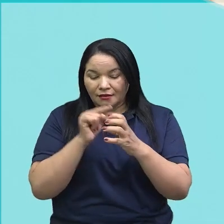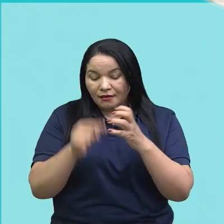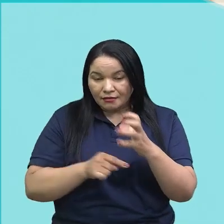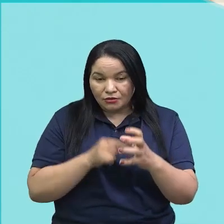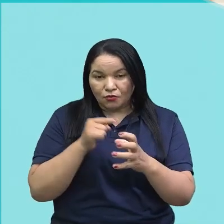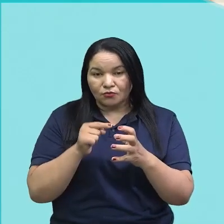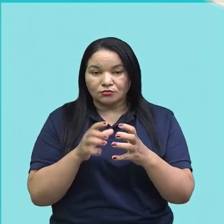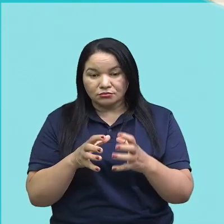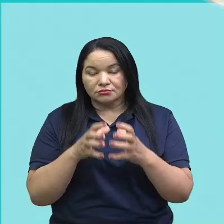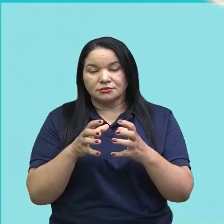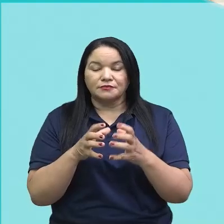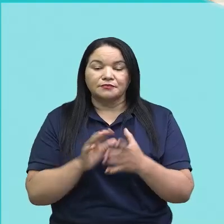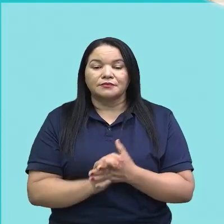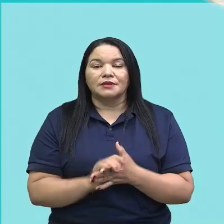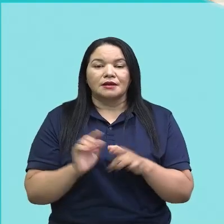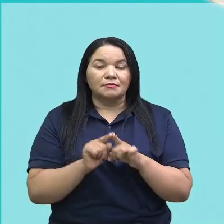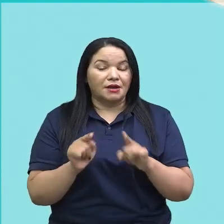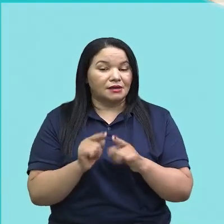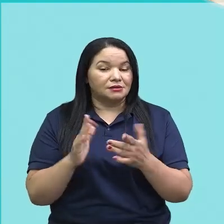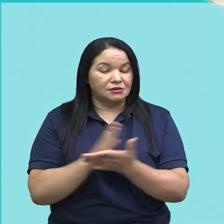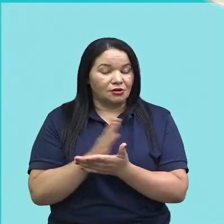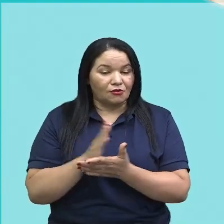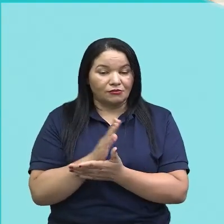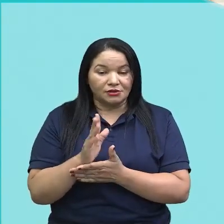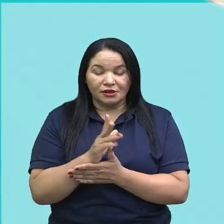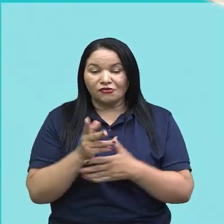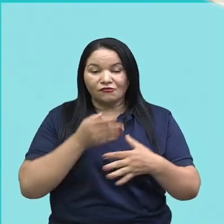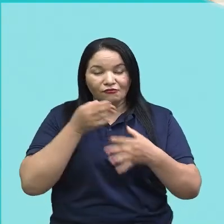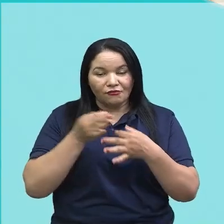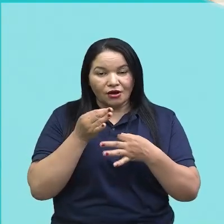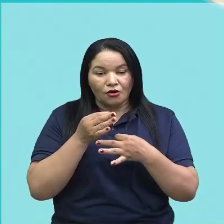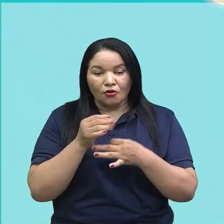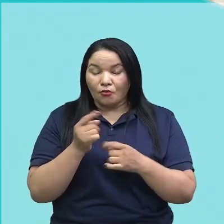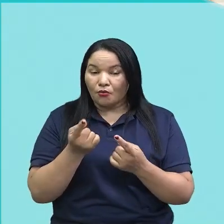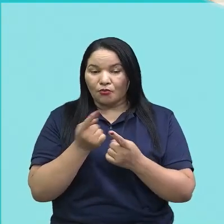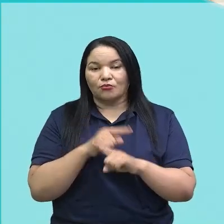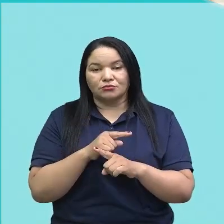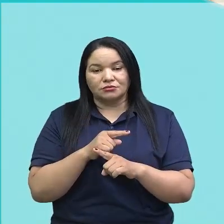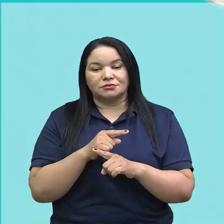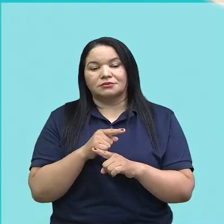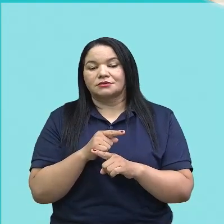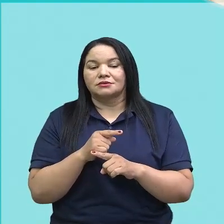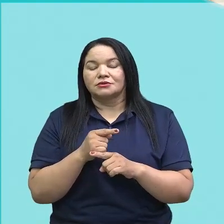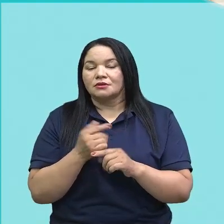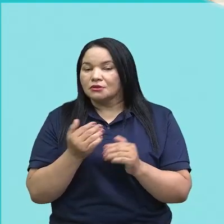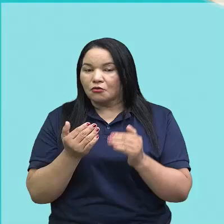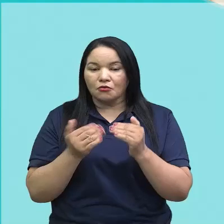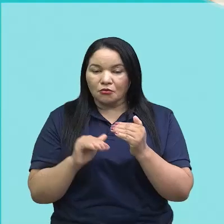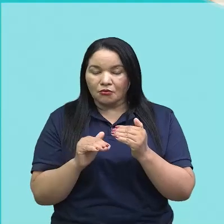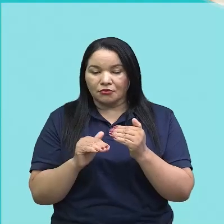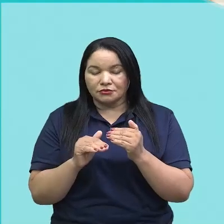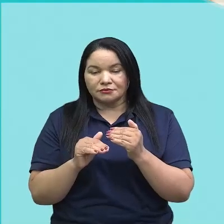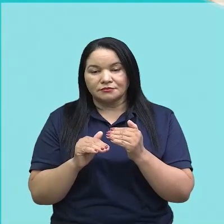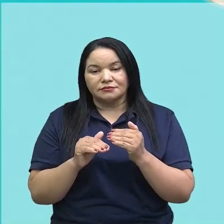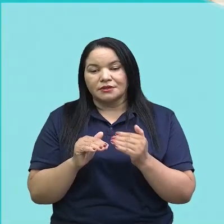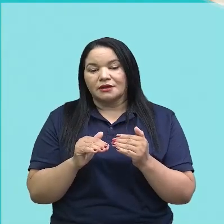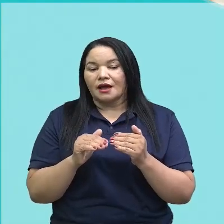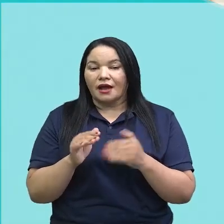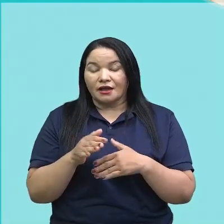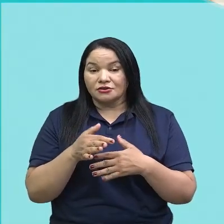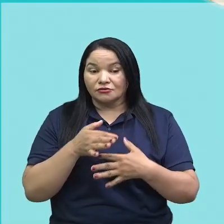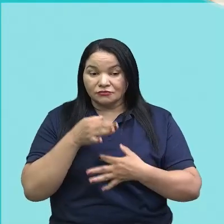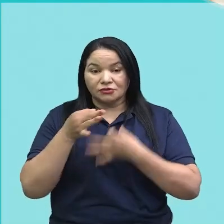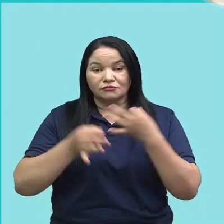observe que é uma pessoa que se posiciona de forma contrária a essa ideia, a esse ponto de vista de que a Terra é redonda e traz